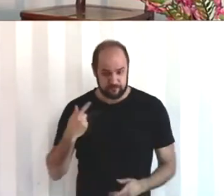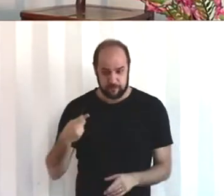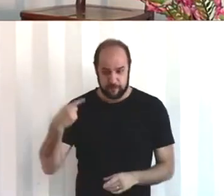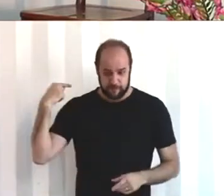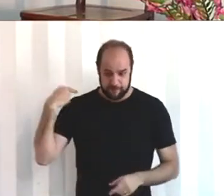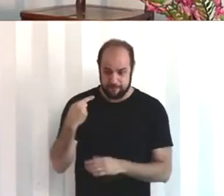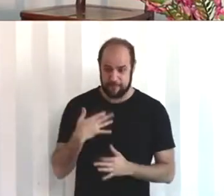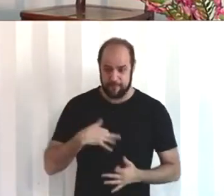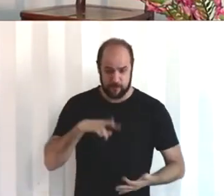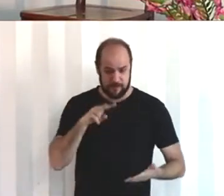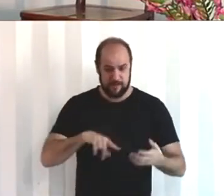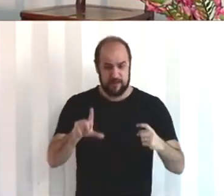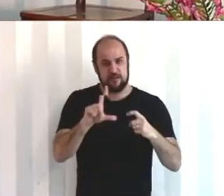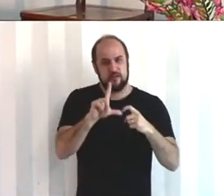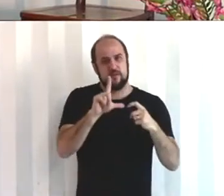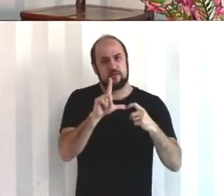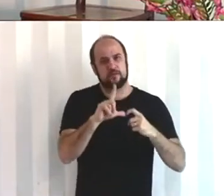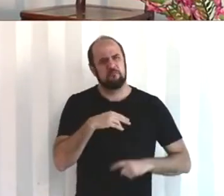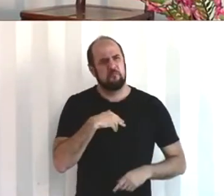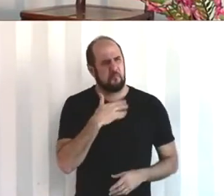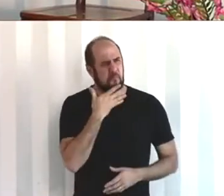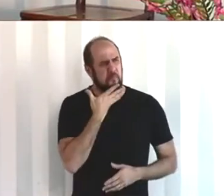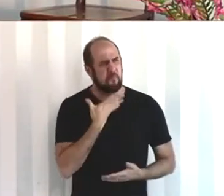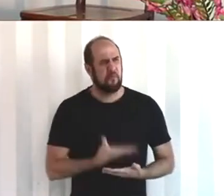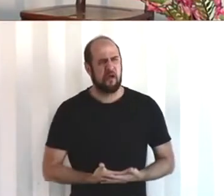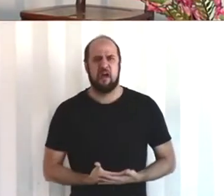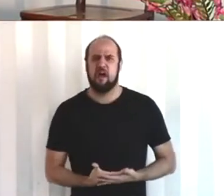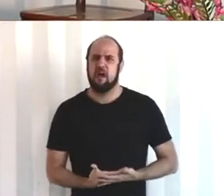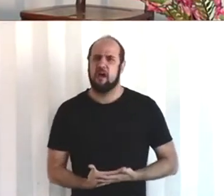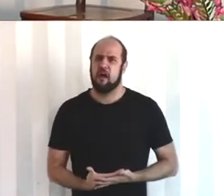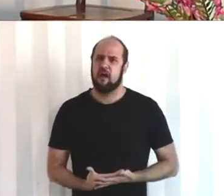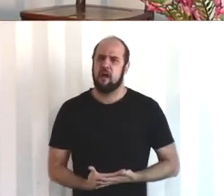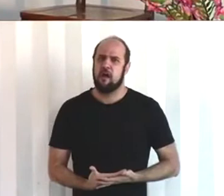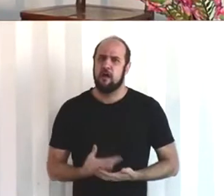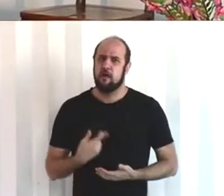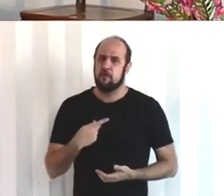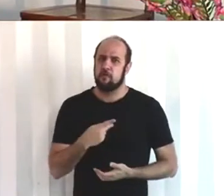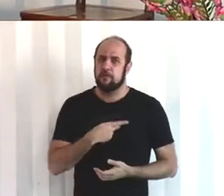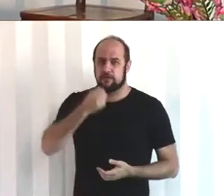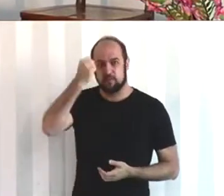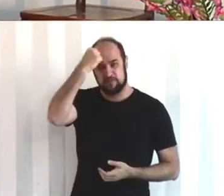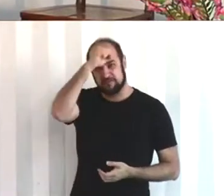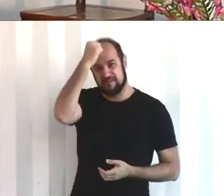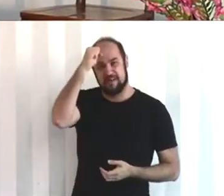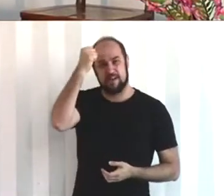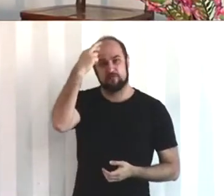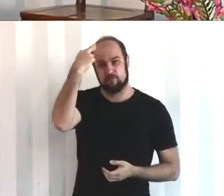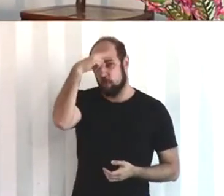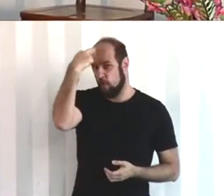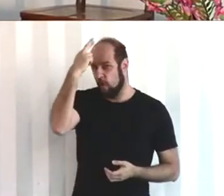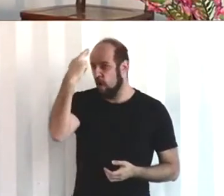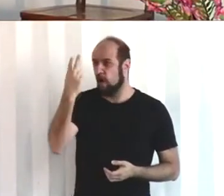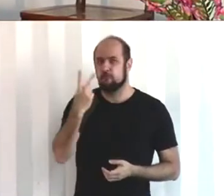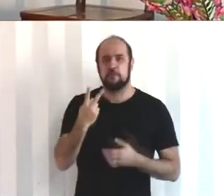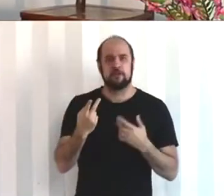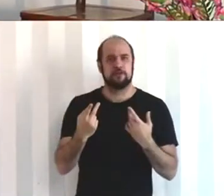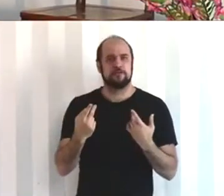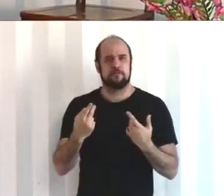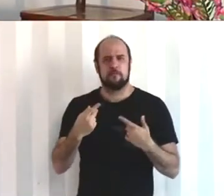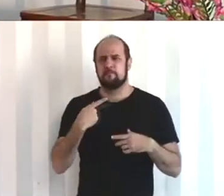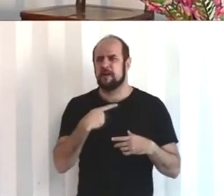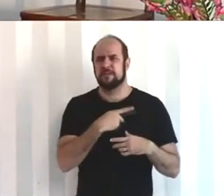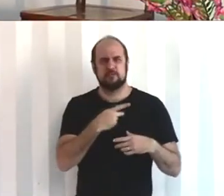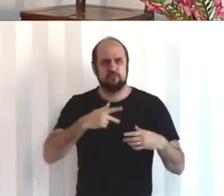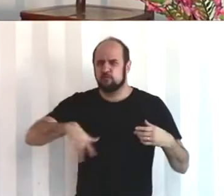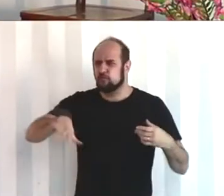fiquei espantado. Tenho certeza que tanto o reverendo Sérgio quanto o reverendo Robert, os pastores aqui da igreja, e os pastores, quando